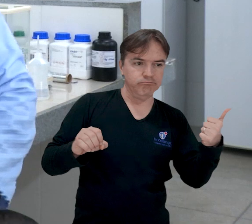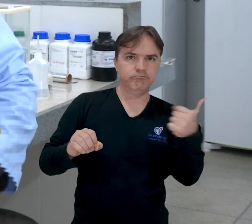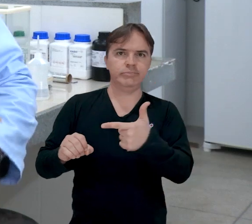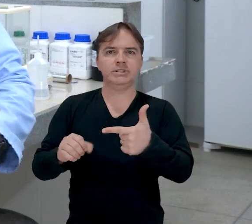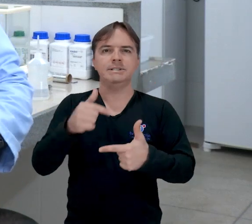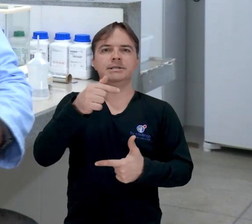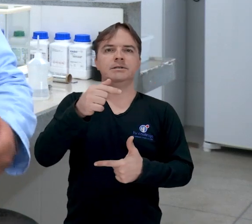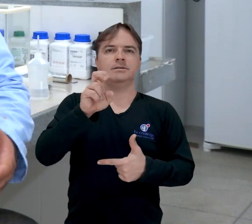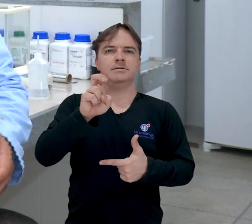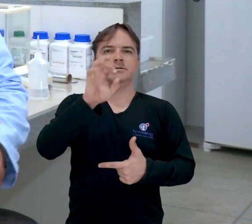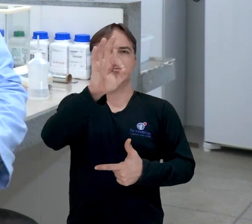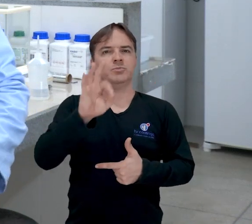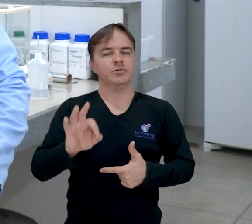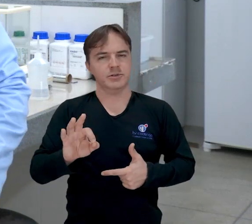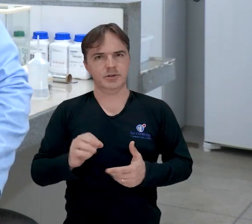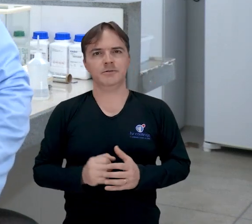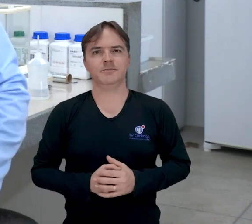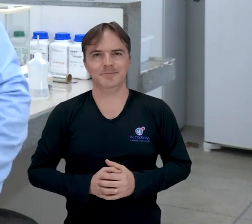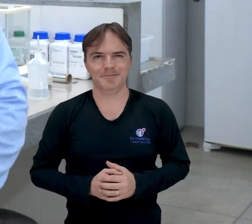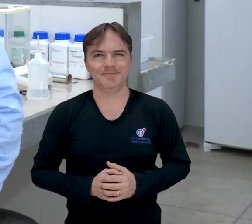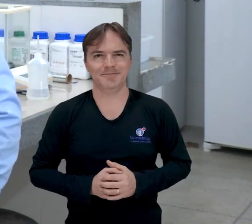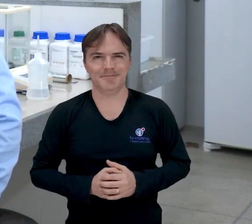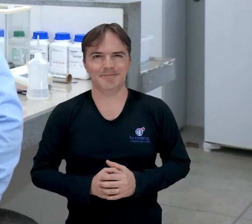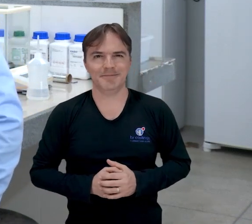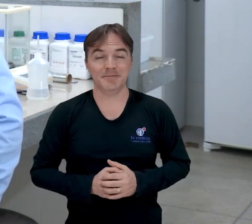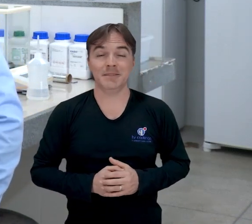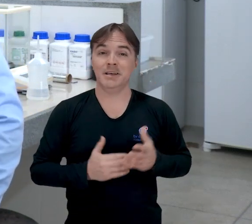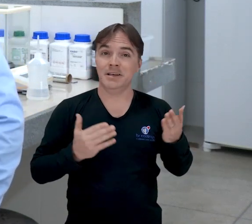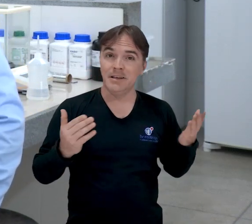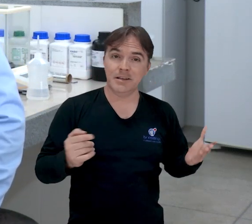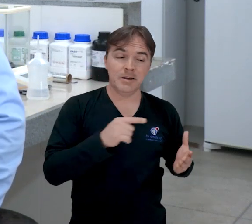favorável, mais próxima possível, ecologicamente favorável.